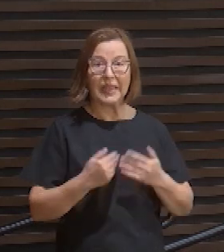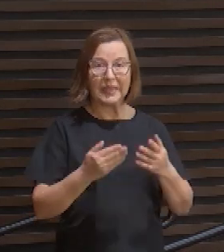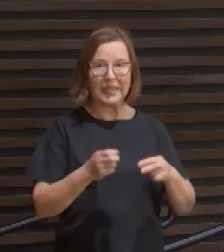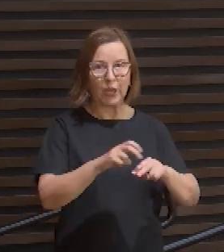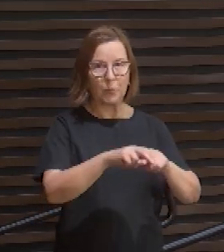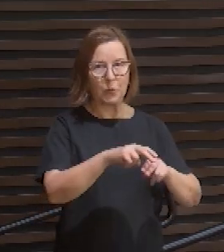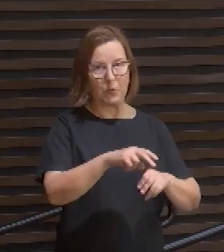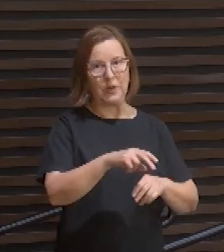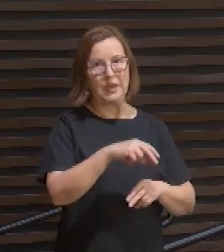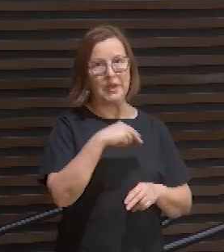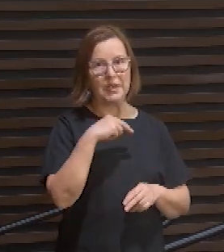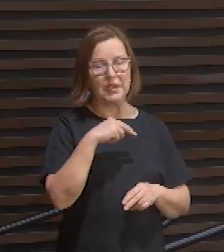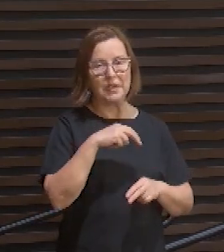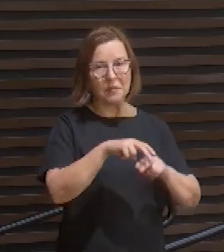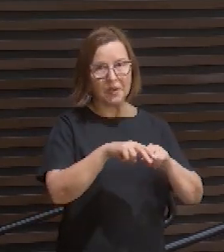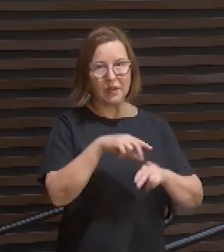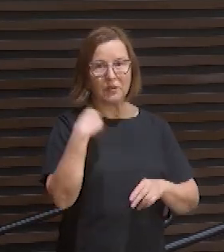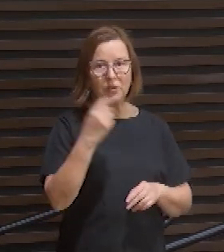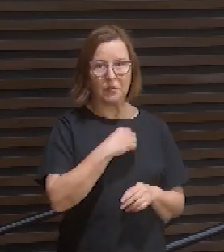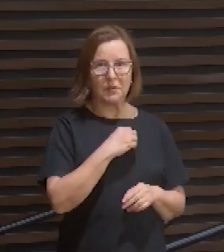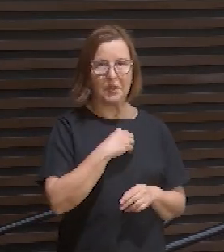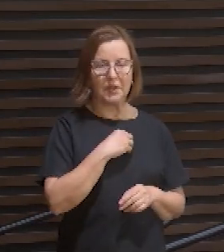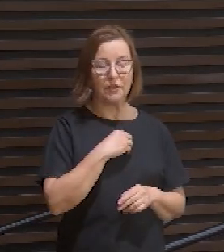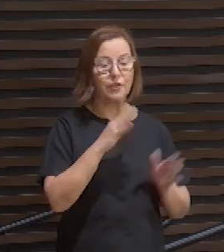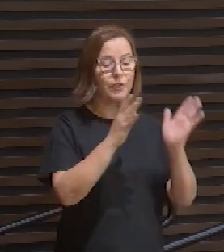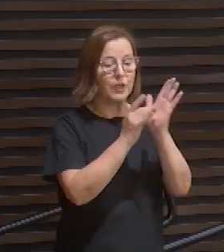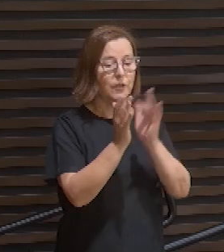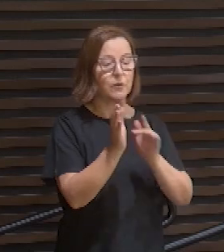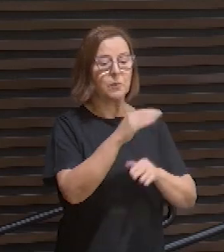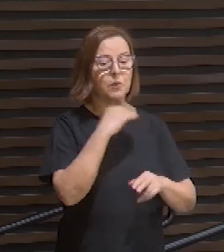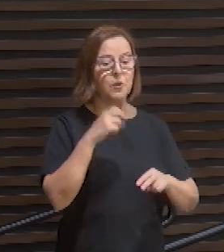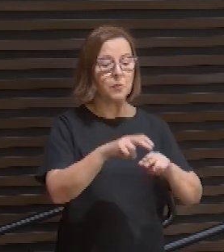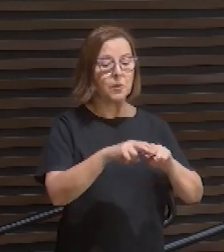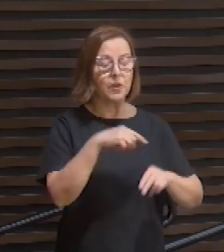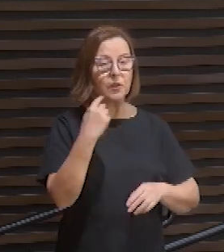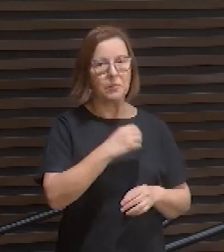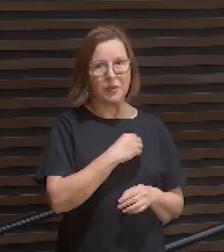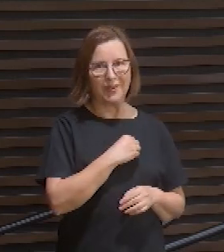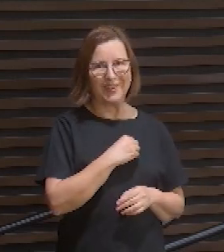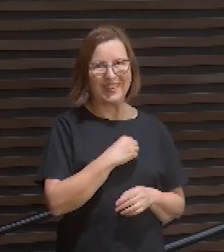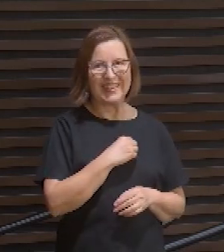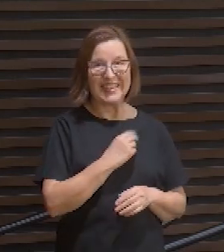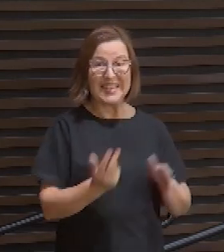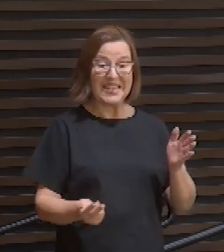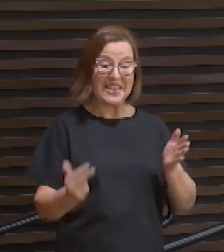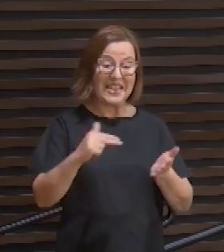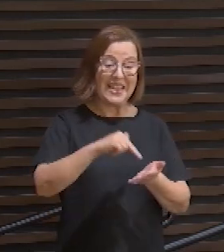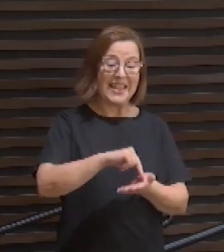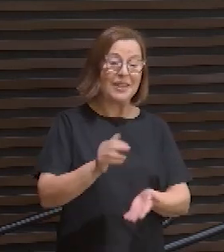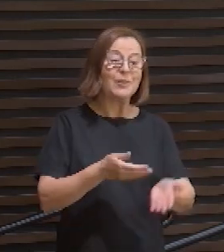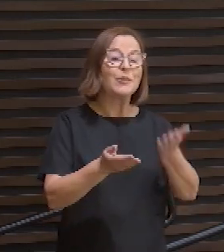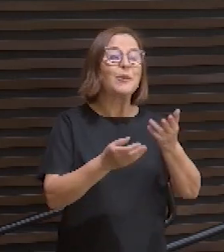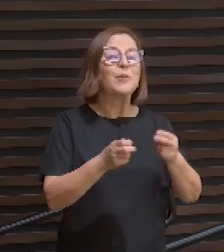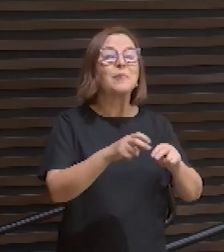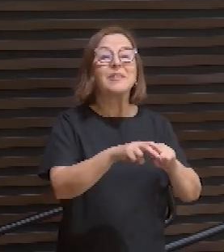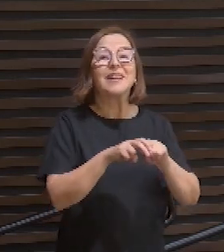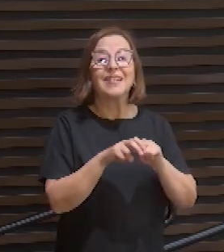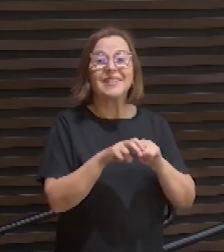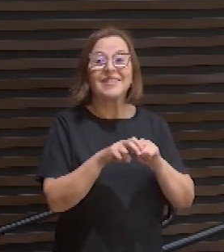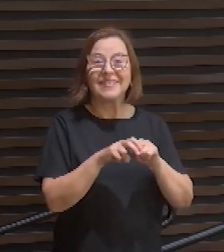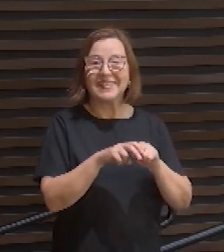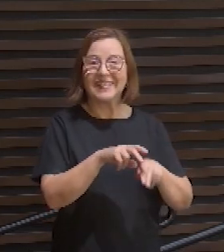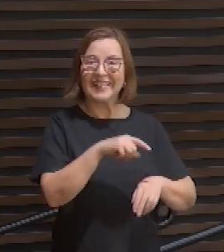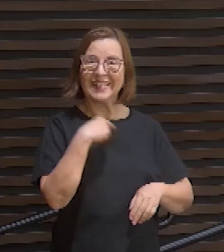ele morreu por causa das nossas transgressões, e o que ele diz? E ressuscitou por causa do quê? Da